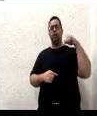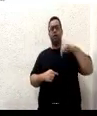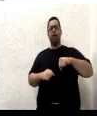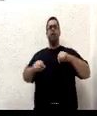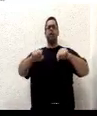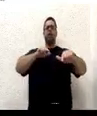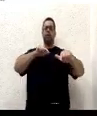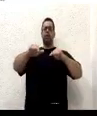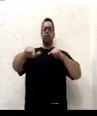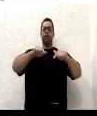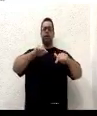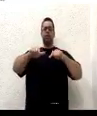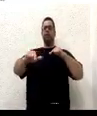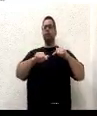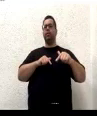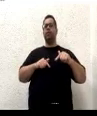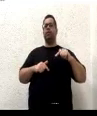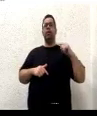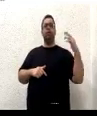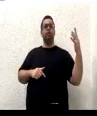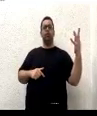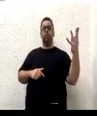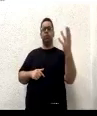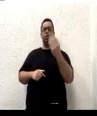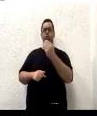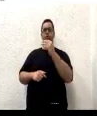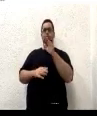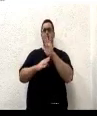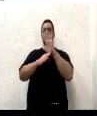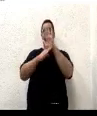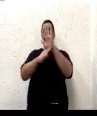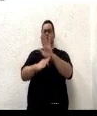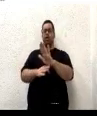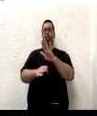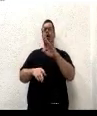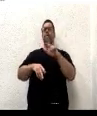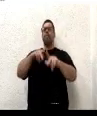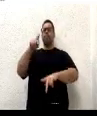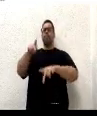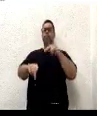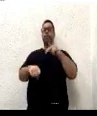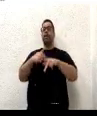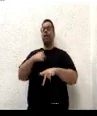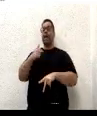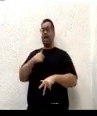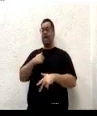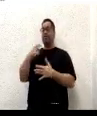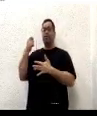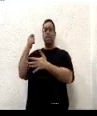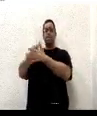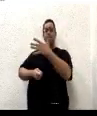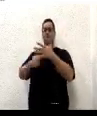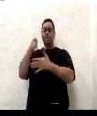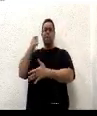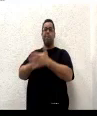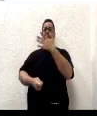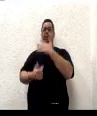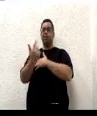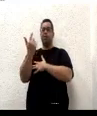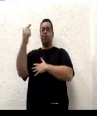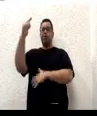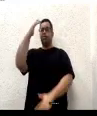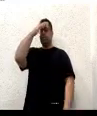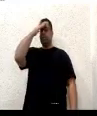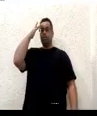aqui trabalham em prol da população. Pegamos o pé até de outros que são os responsáveis. Nesse caso